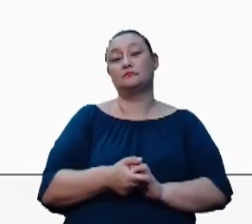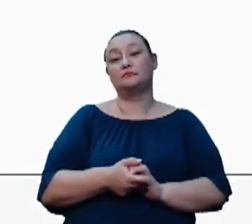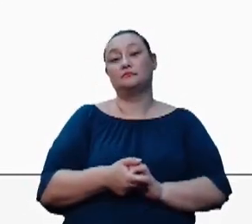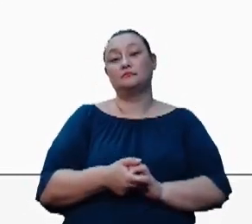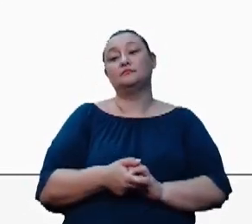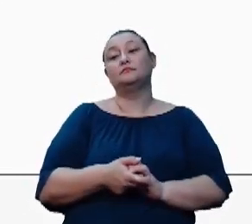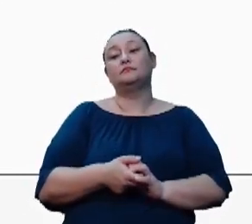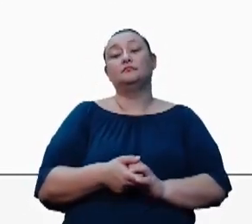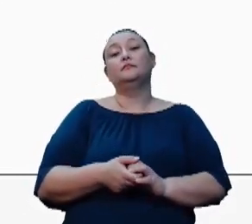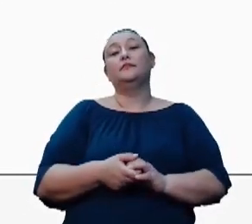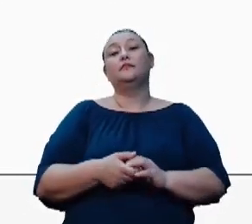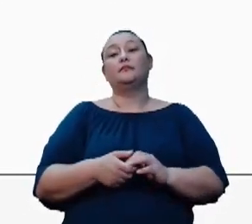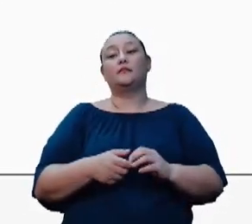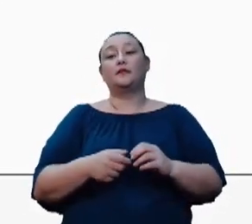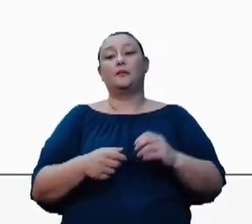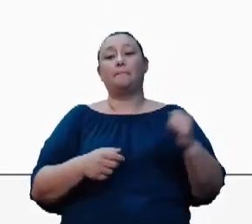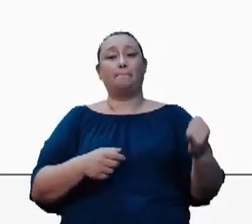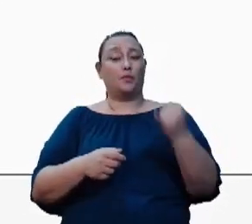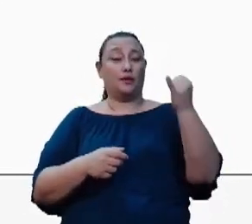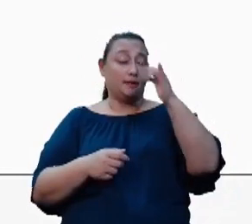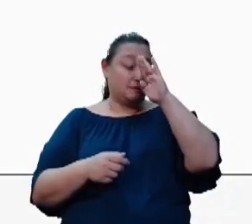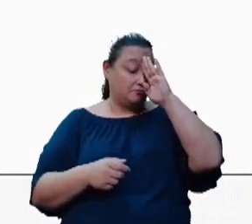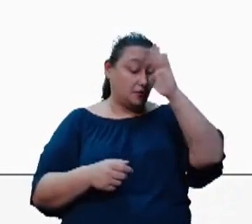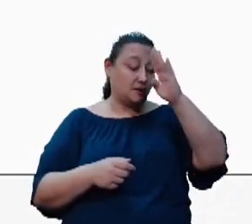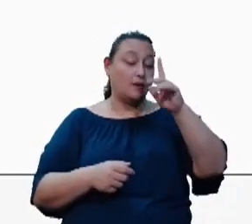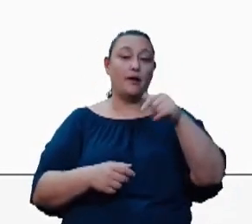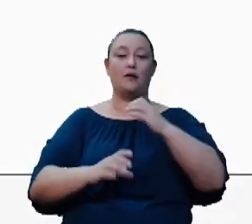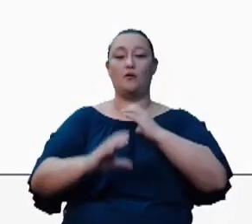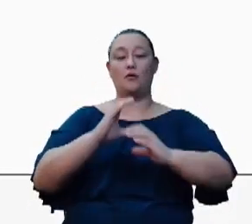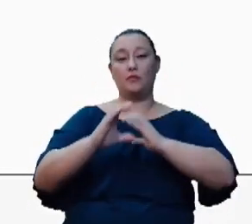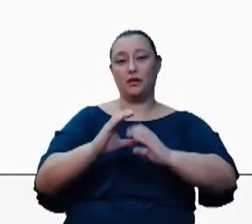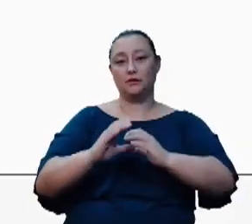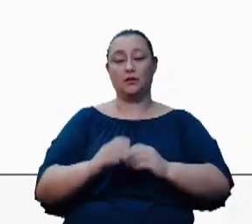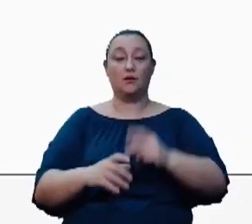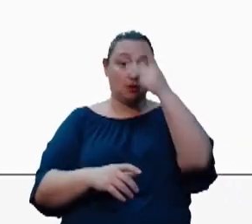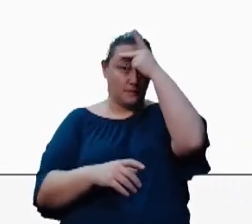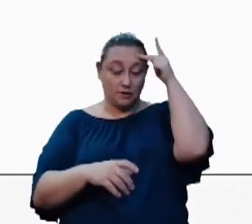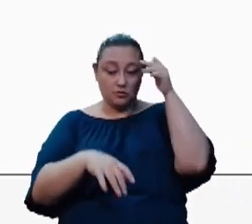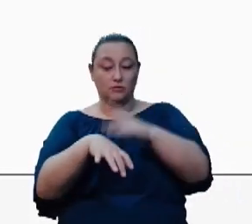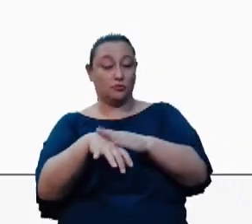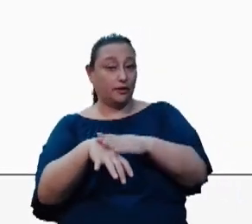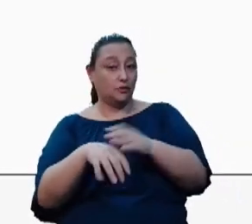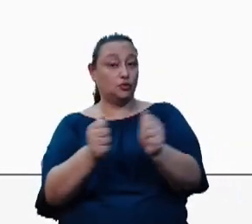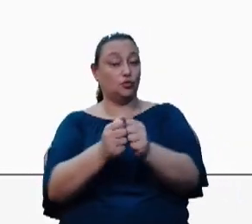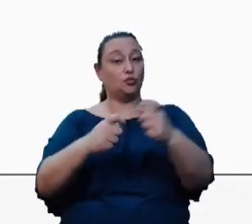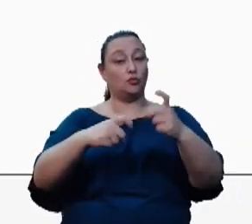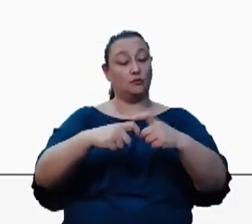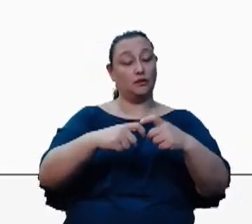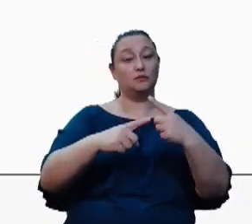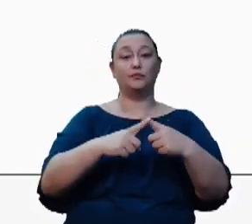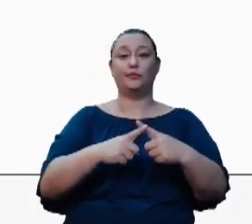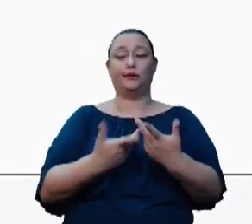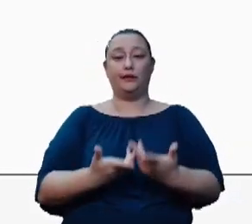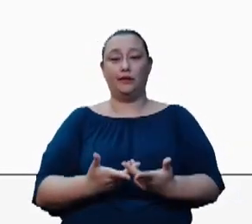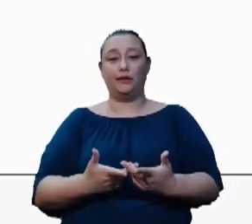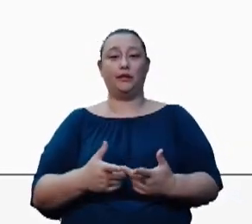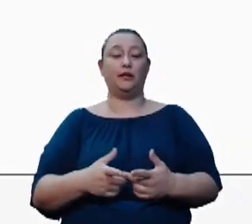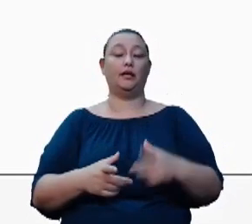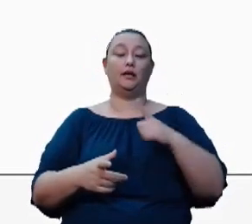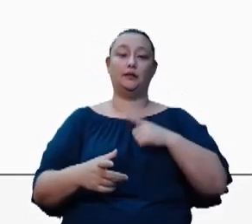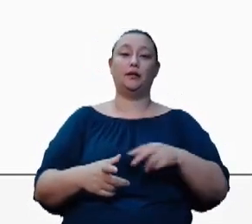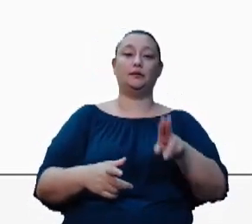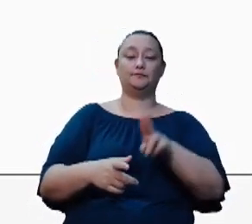Entre as considerações mais importantes, essa comunicação que eu acabo de falar. Por quê? Porque o paciente com o uso